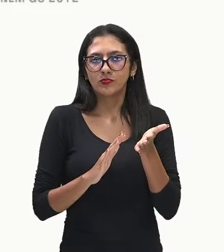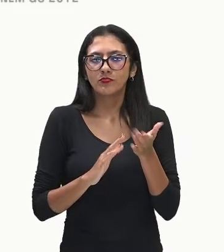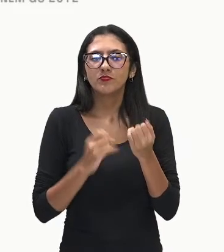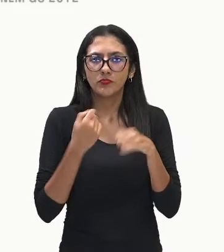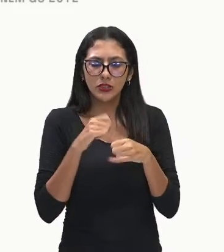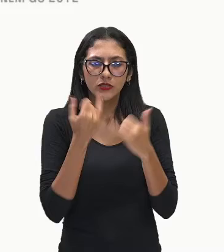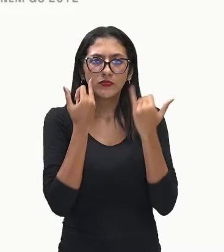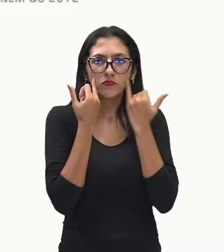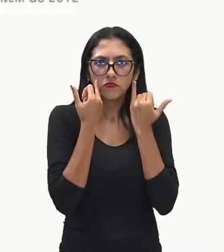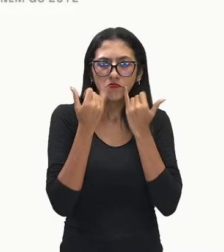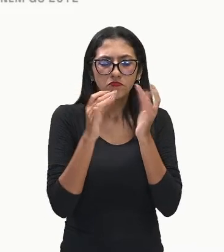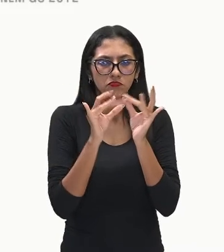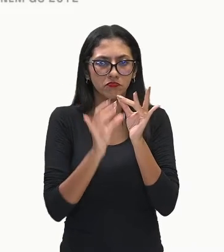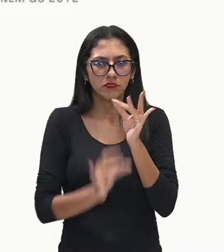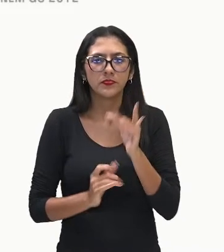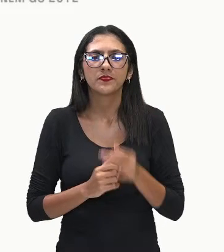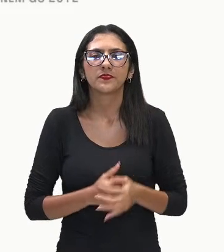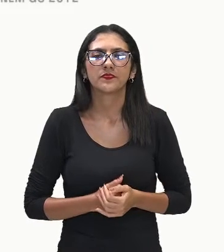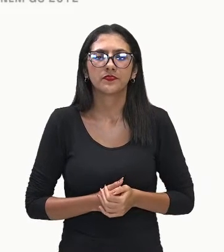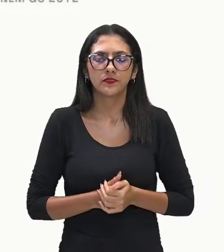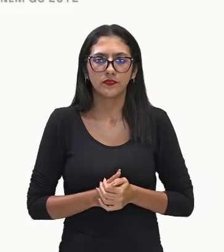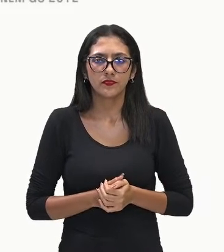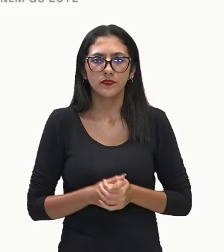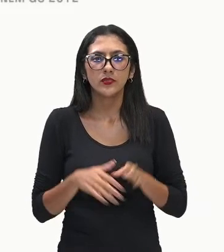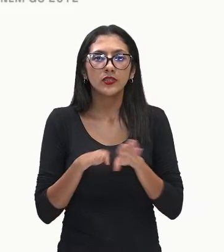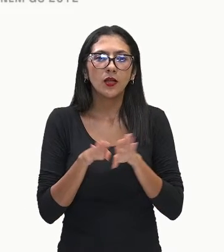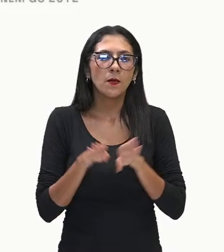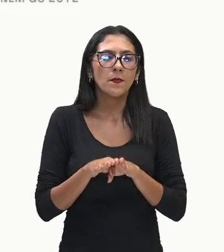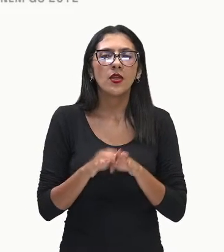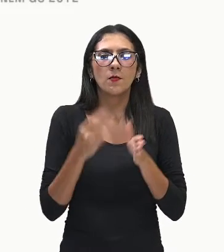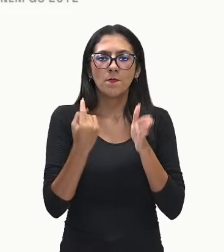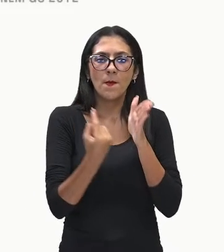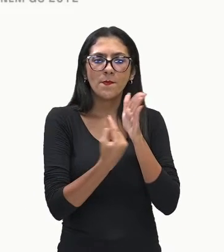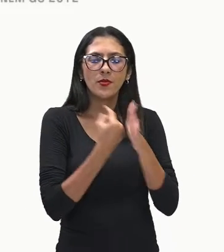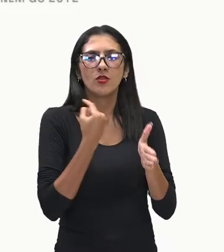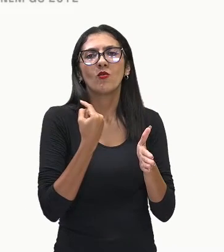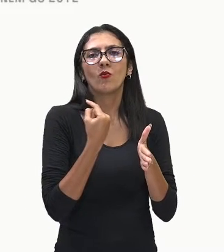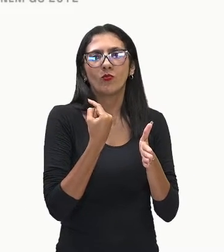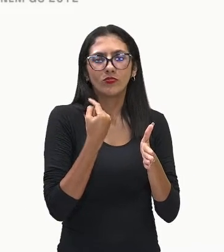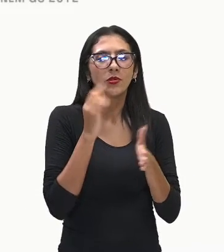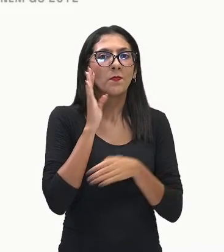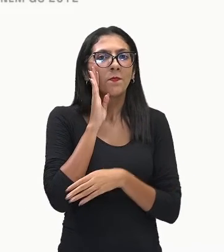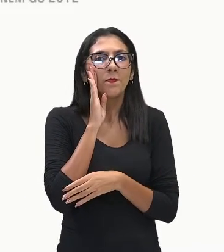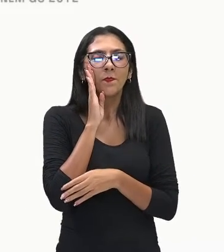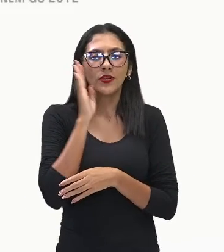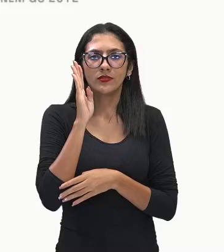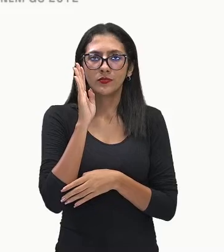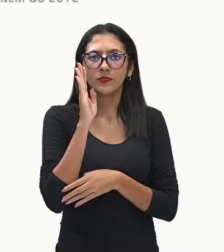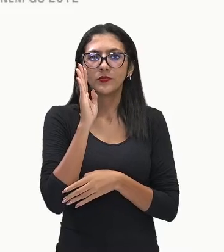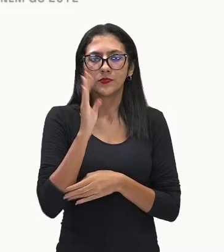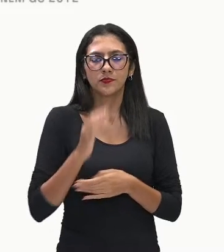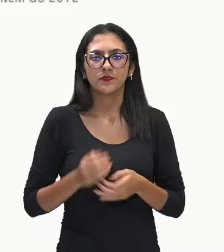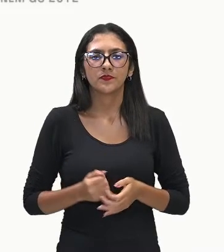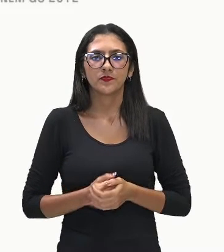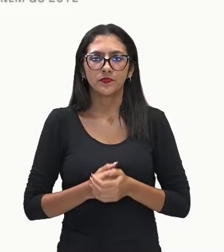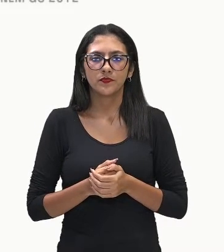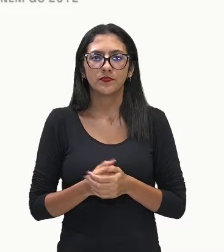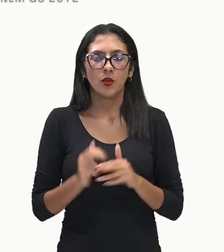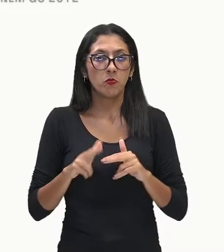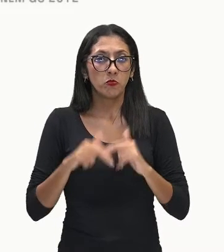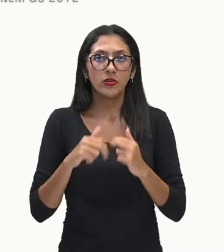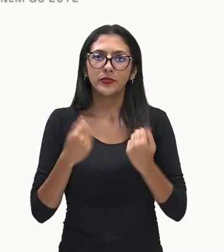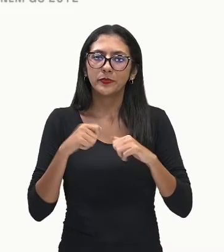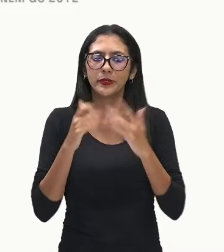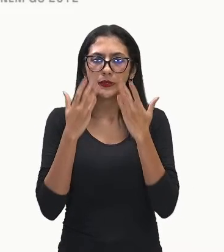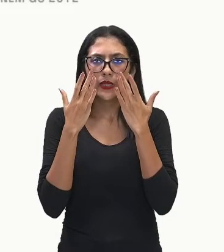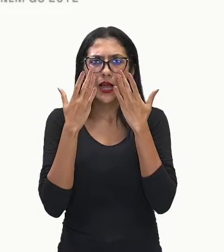e no comando, que é justamente a pergunta que vem, né, inserida, que faz parte da questão. Então, é muito importante você estar focado